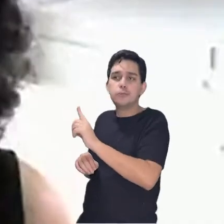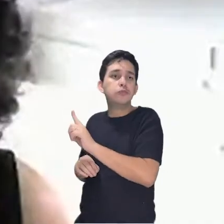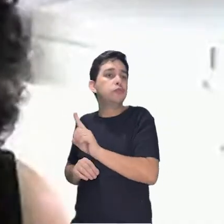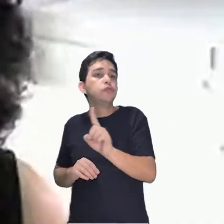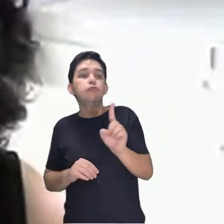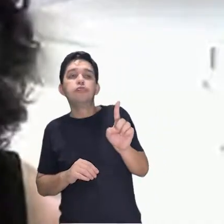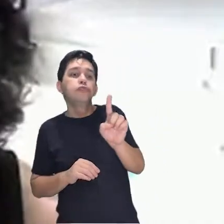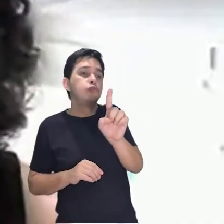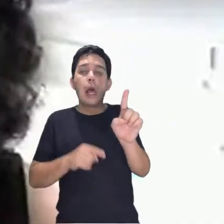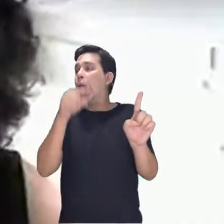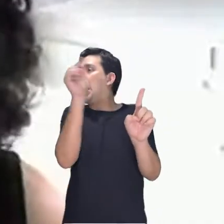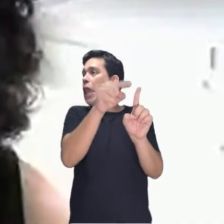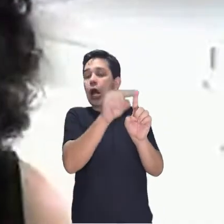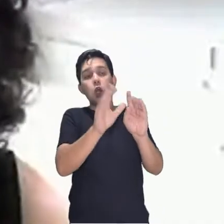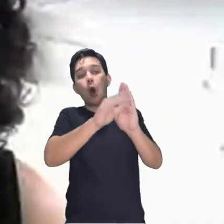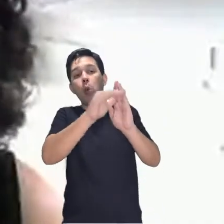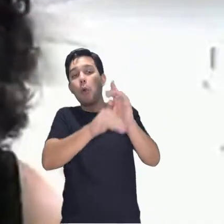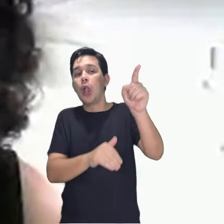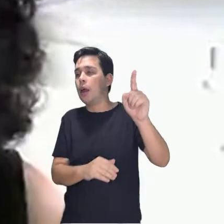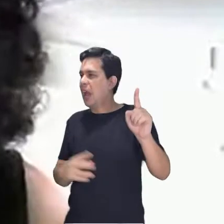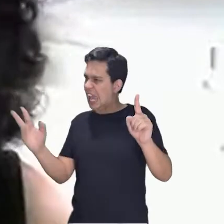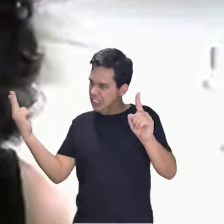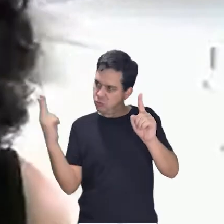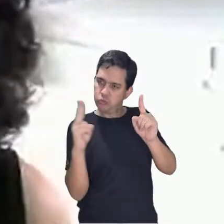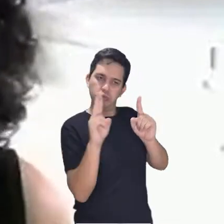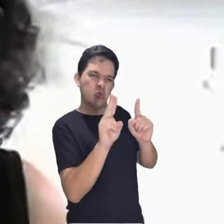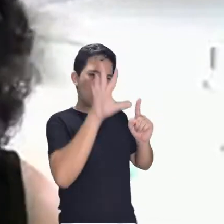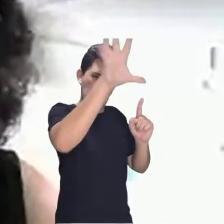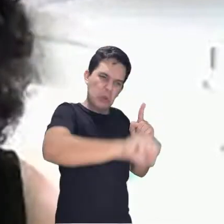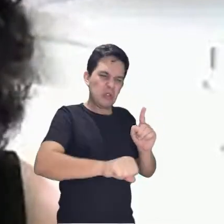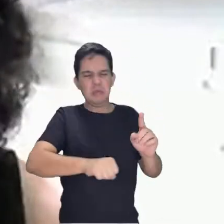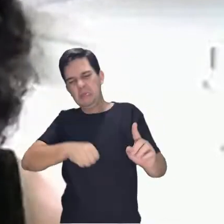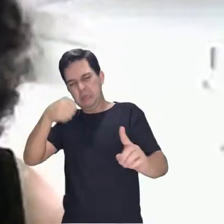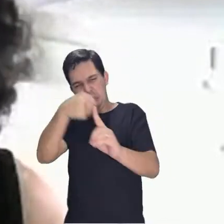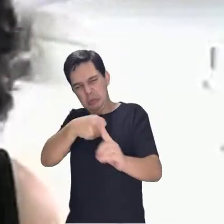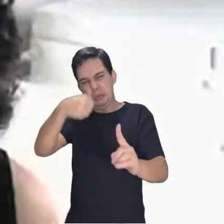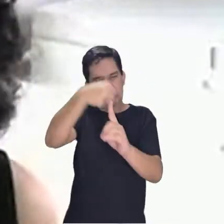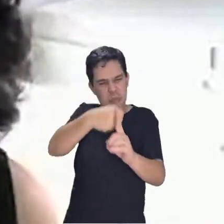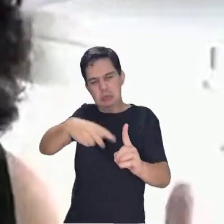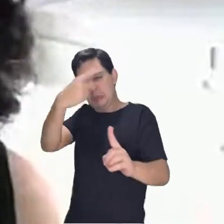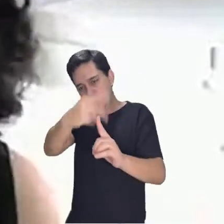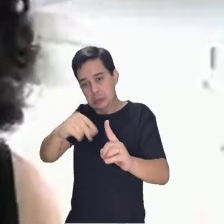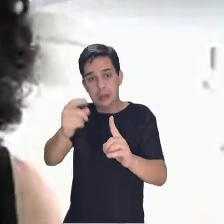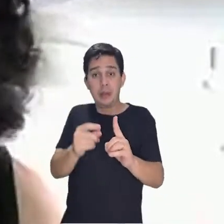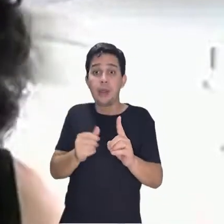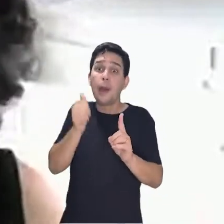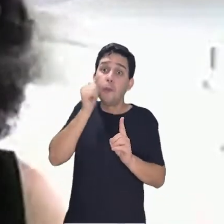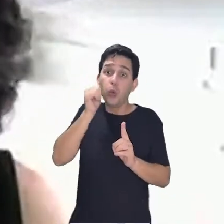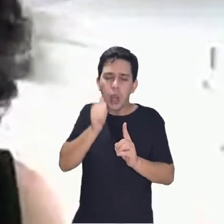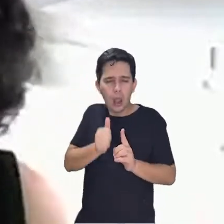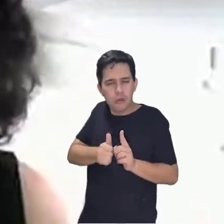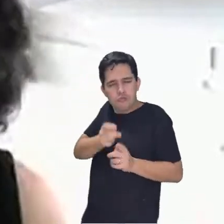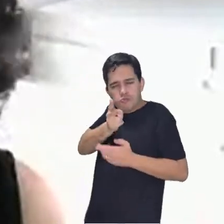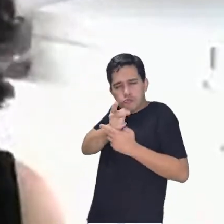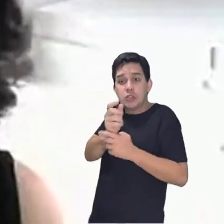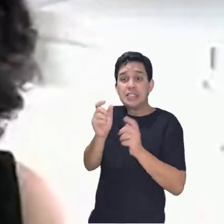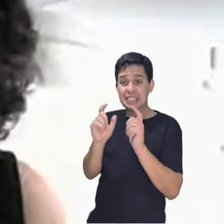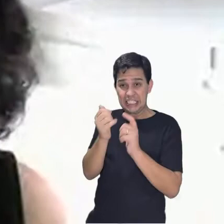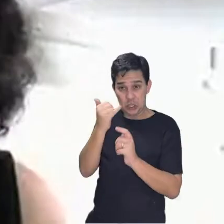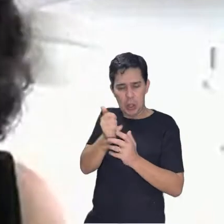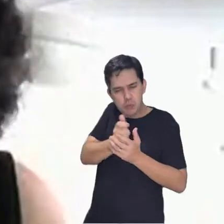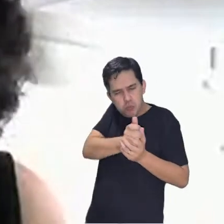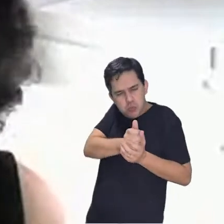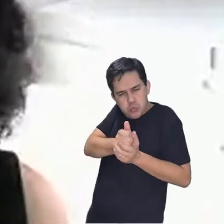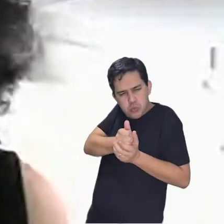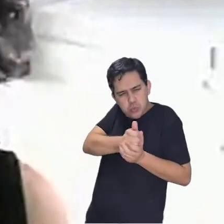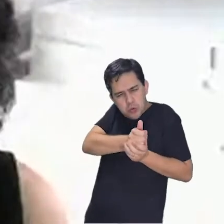a atuação criminosa, todas as agressões. Porque é bem comum que, nesses casos, para dar um corretivo nas pessoas que fazem quaisquer